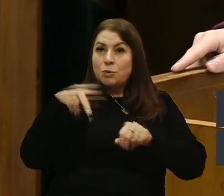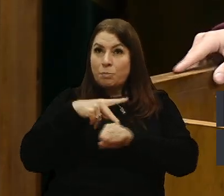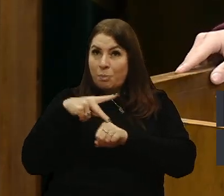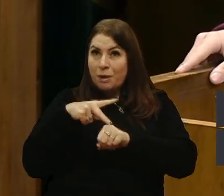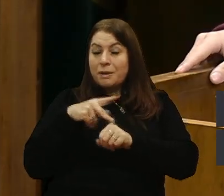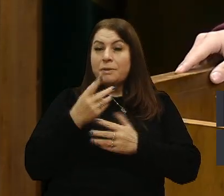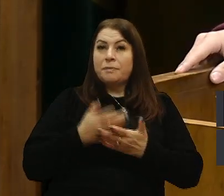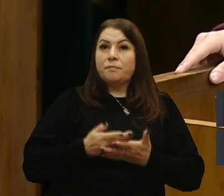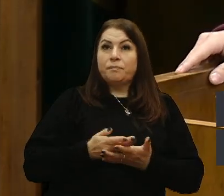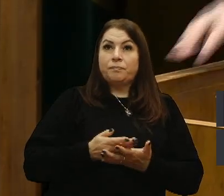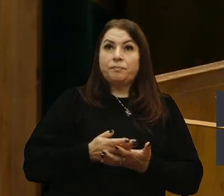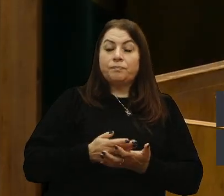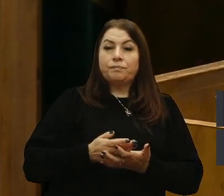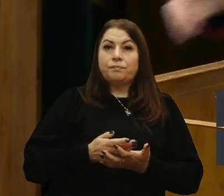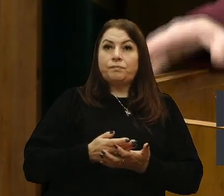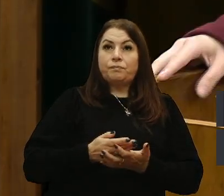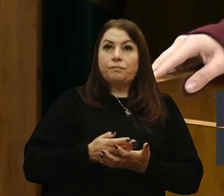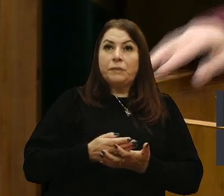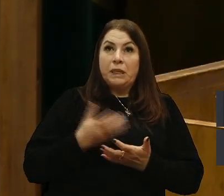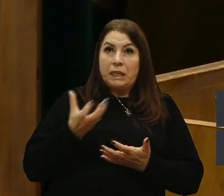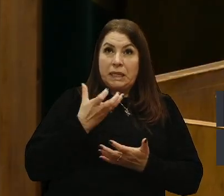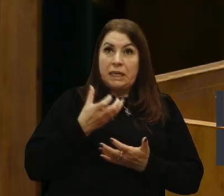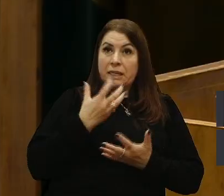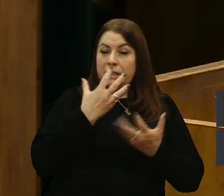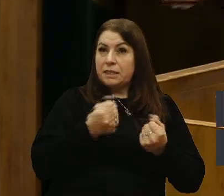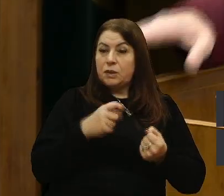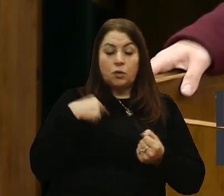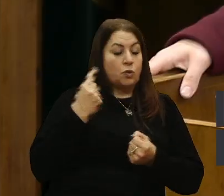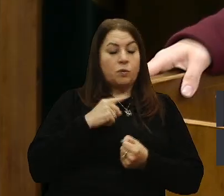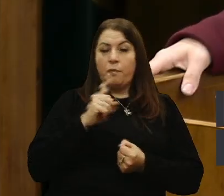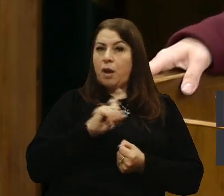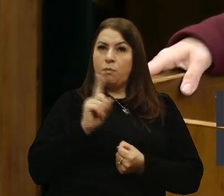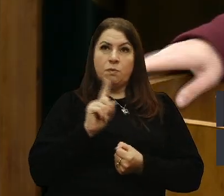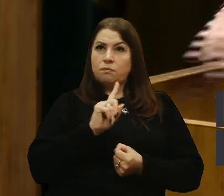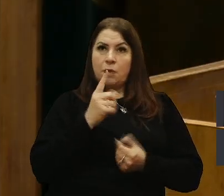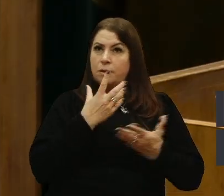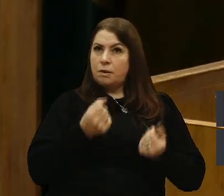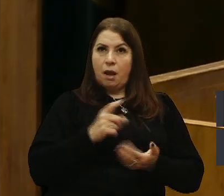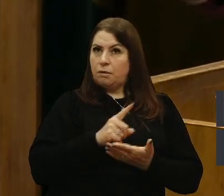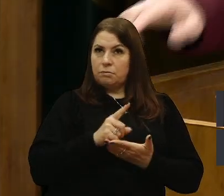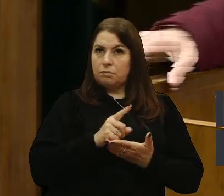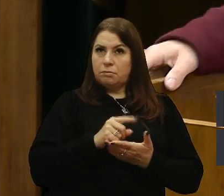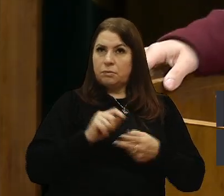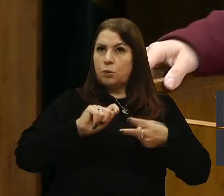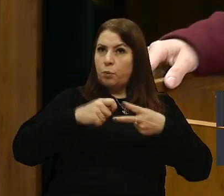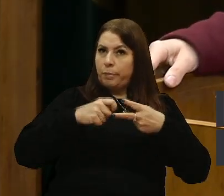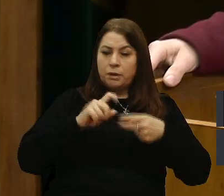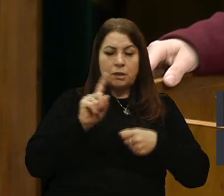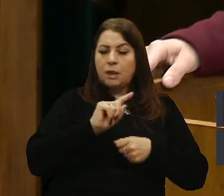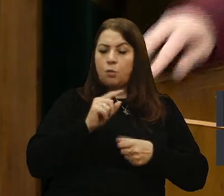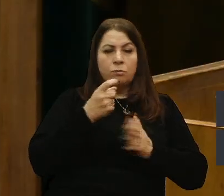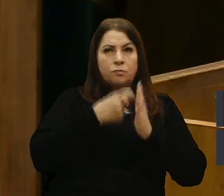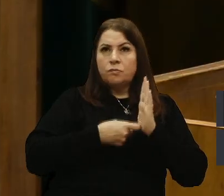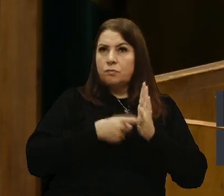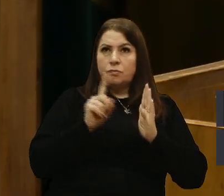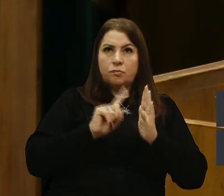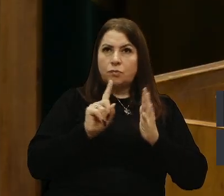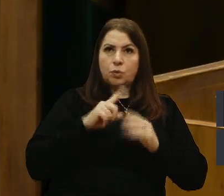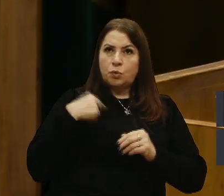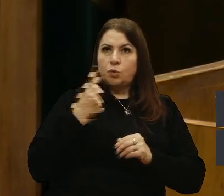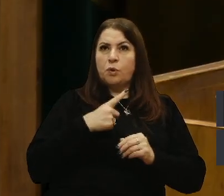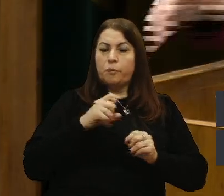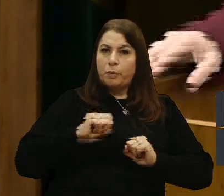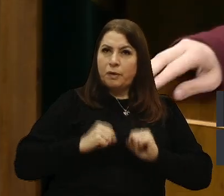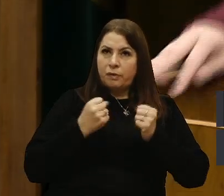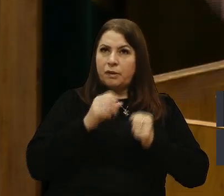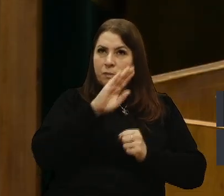países quer que a gente se submeta, mas nós não vamos nos submeter. O PIX não será taxado, nós